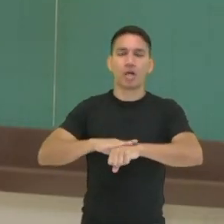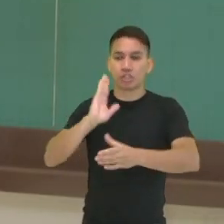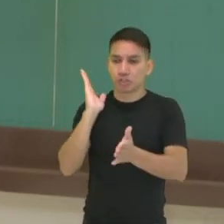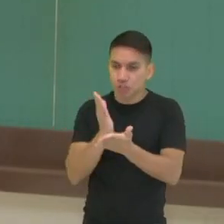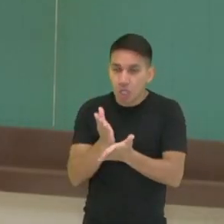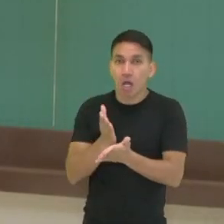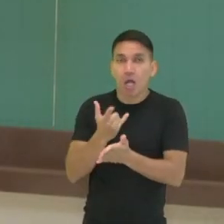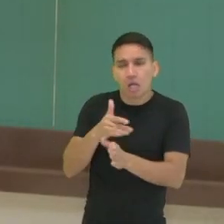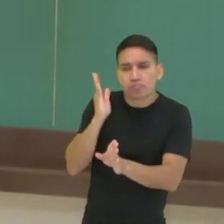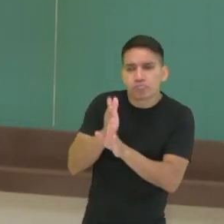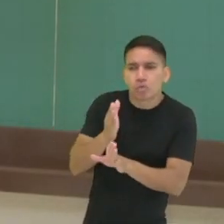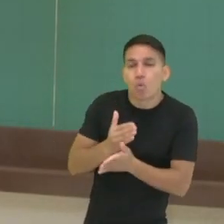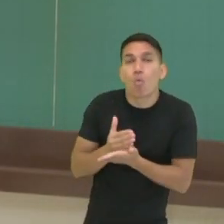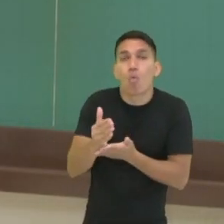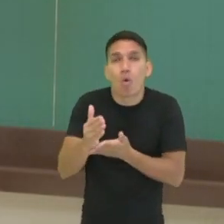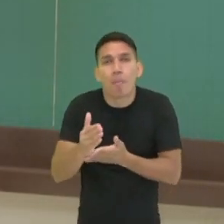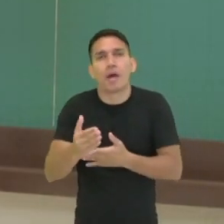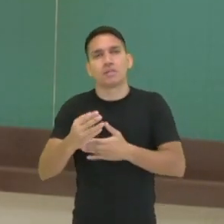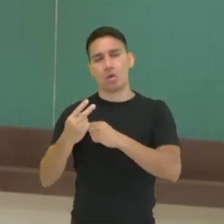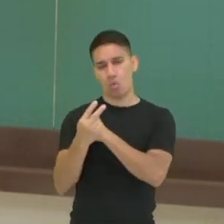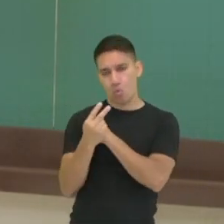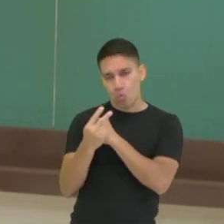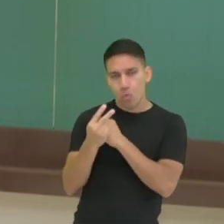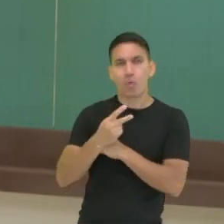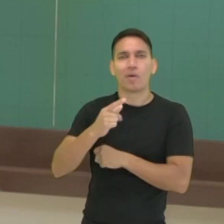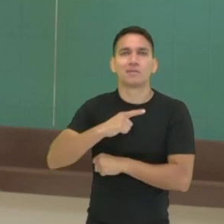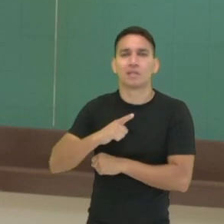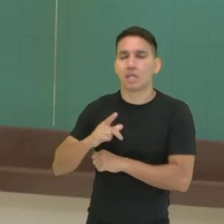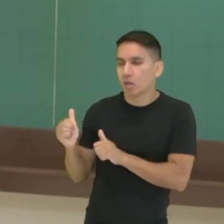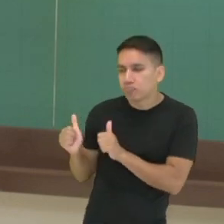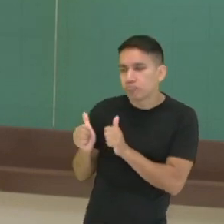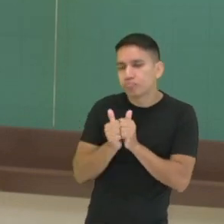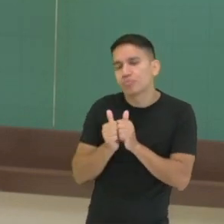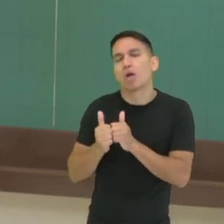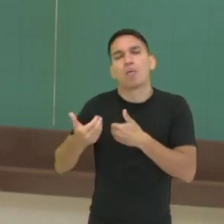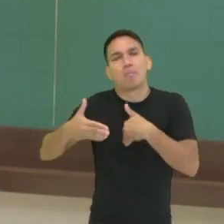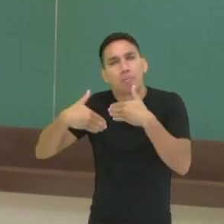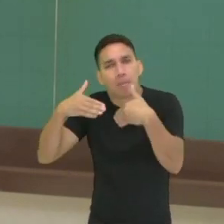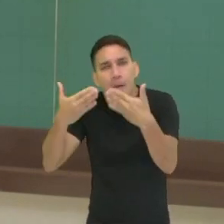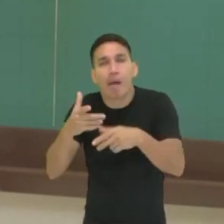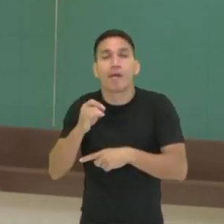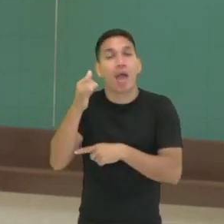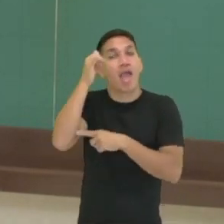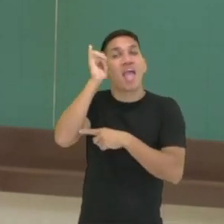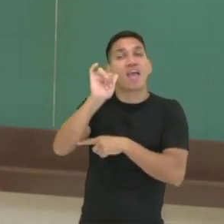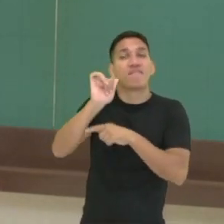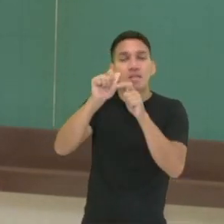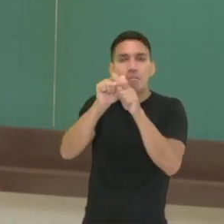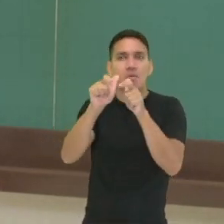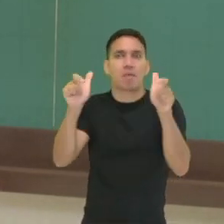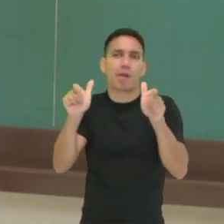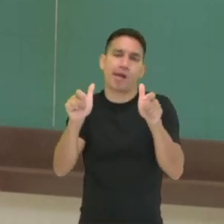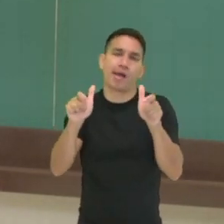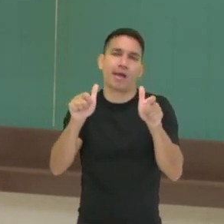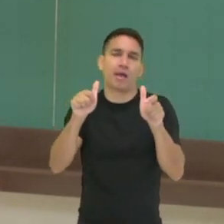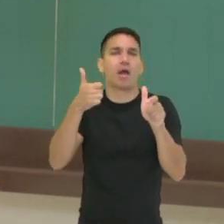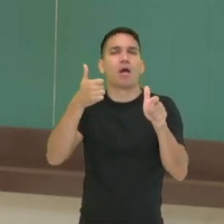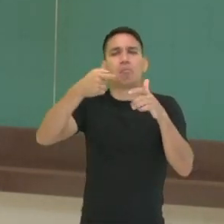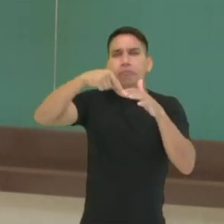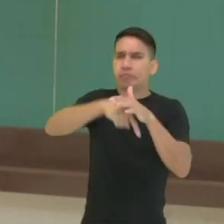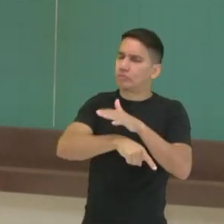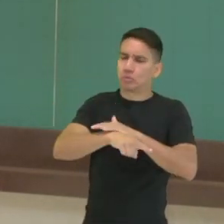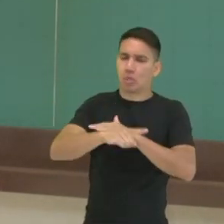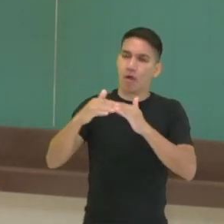e tem um tratamento, tem um acompanhamento, ela não vai ser tão severa lá